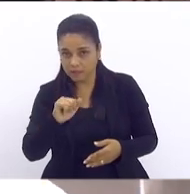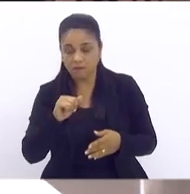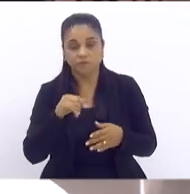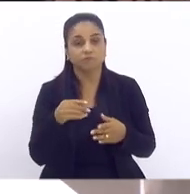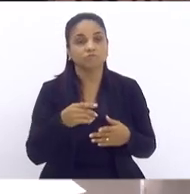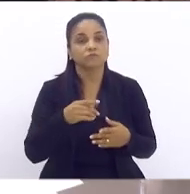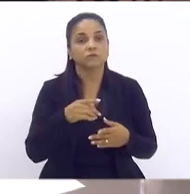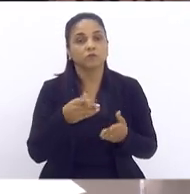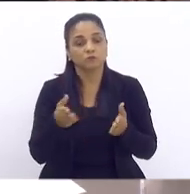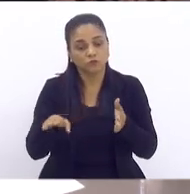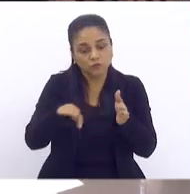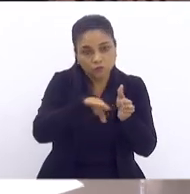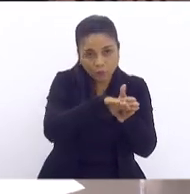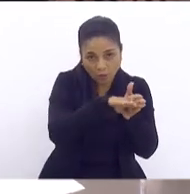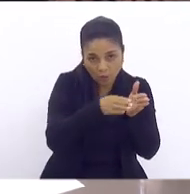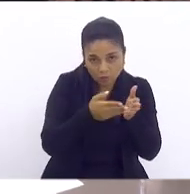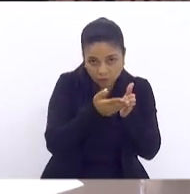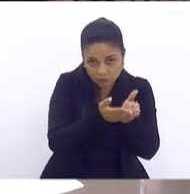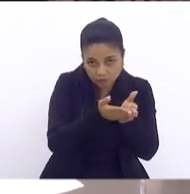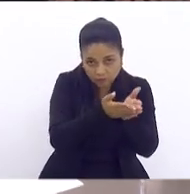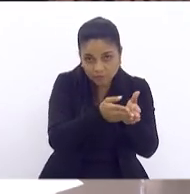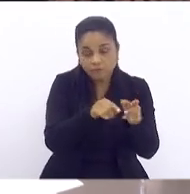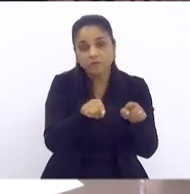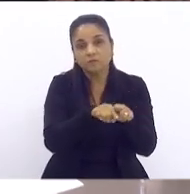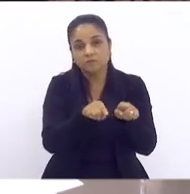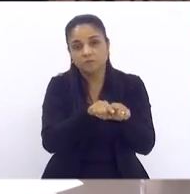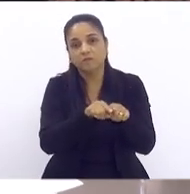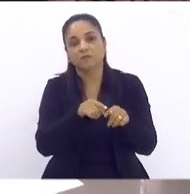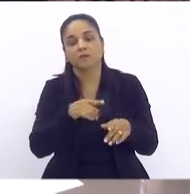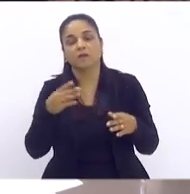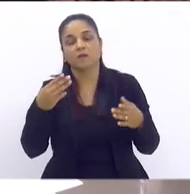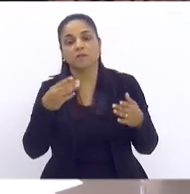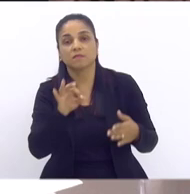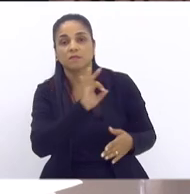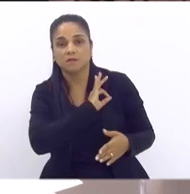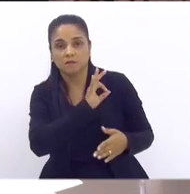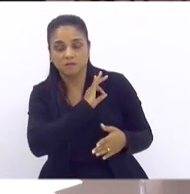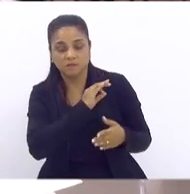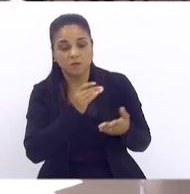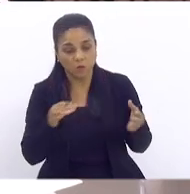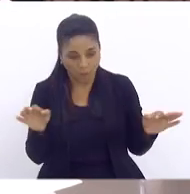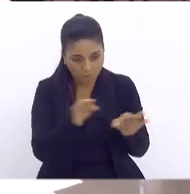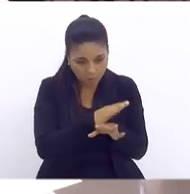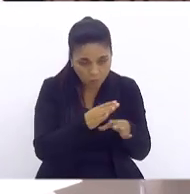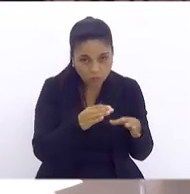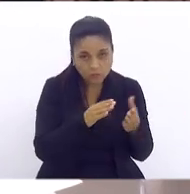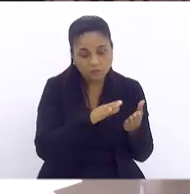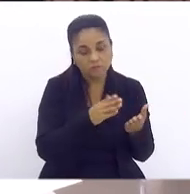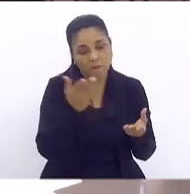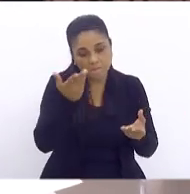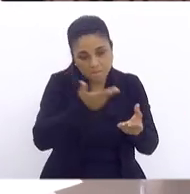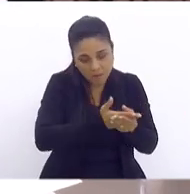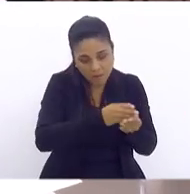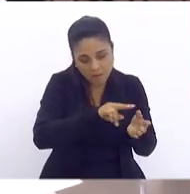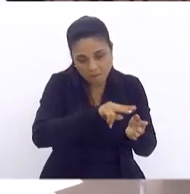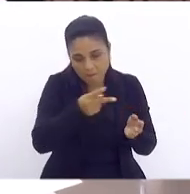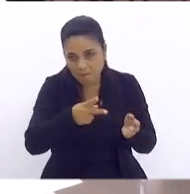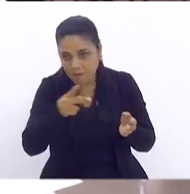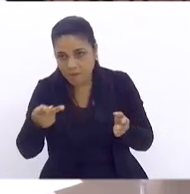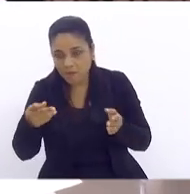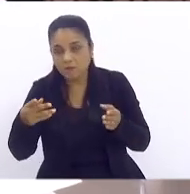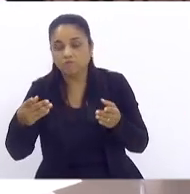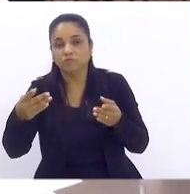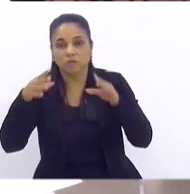elas concluem, elas enviam, então, esse inquérito para o Tribunal Marítimo autua, o transforma